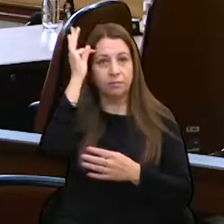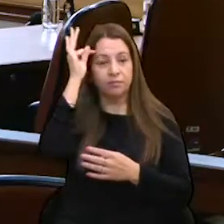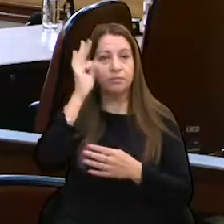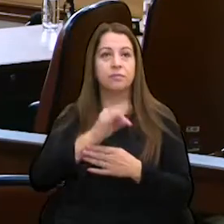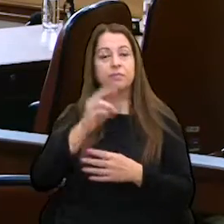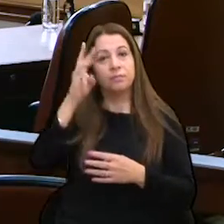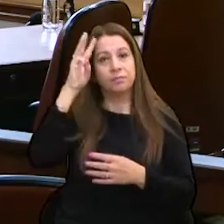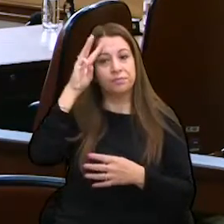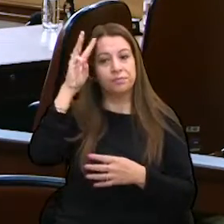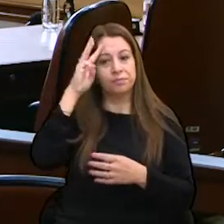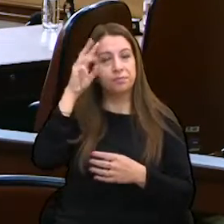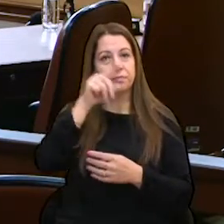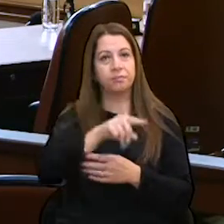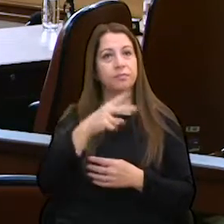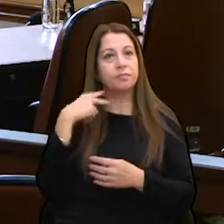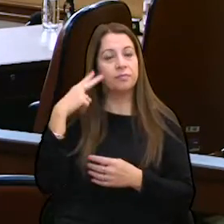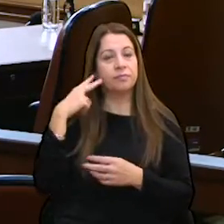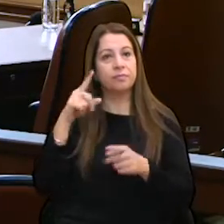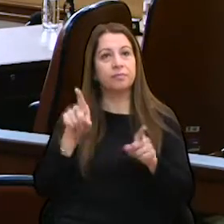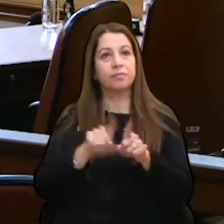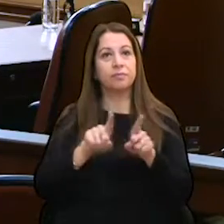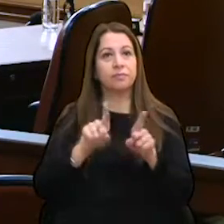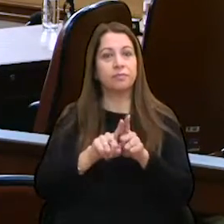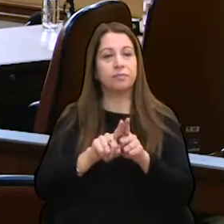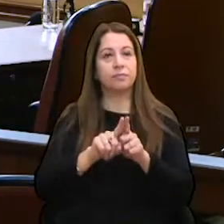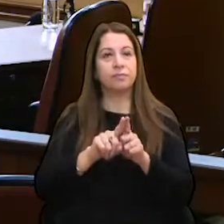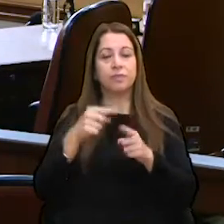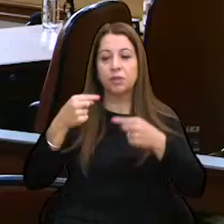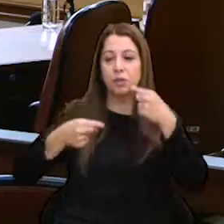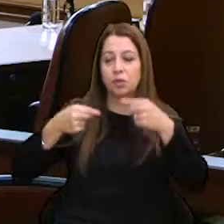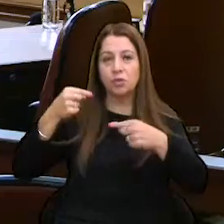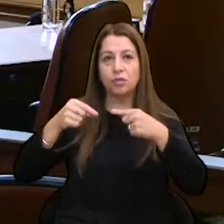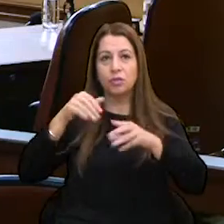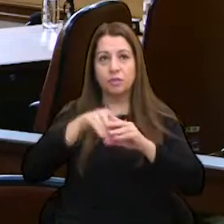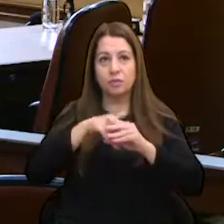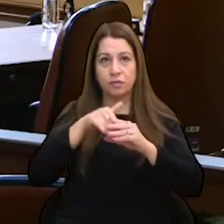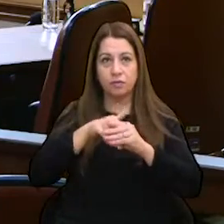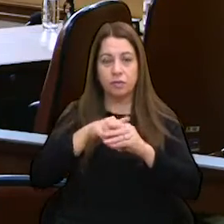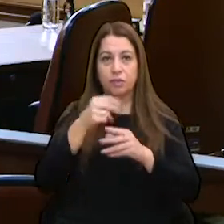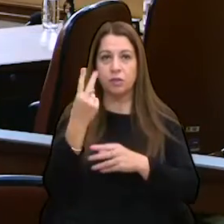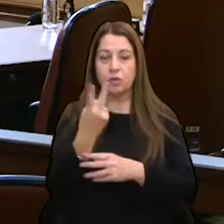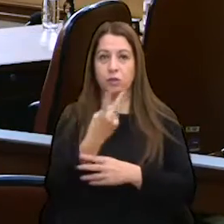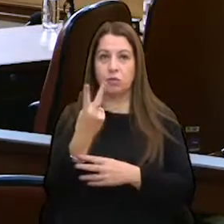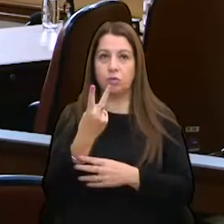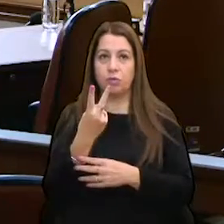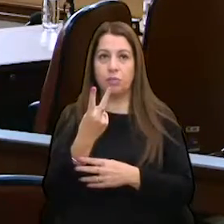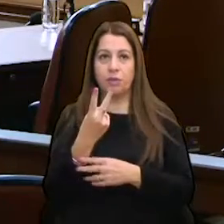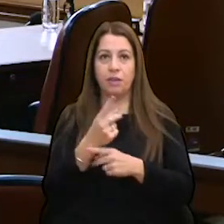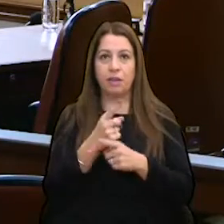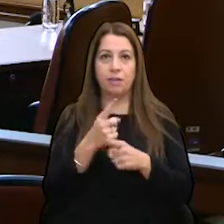Nessa terça-feira, os vereadores também deverão discutir e votar